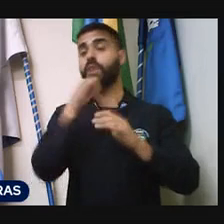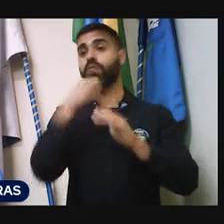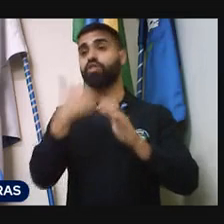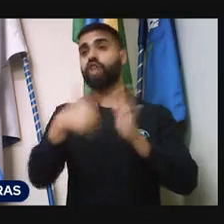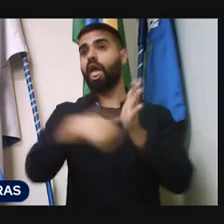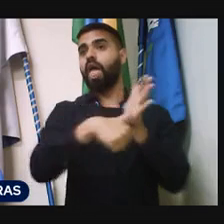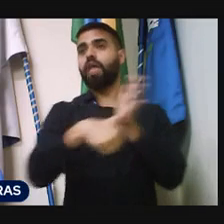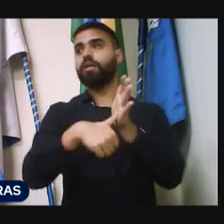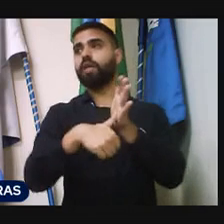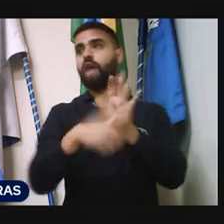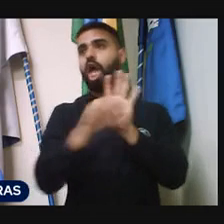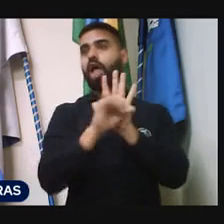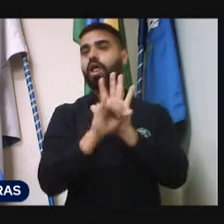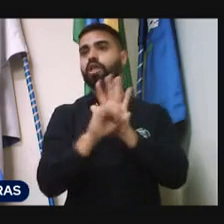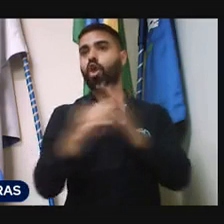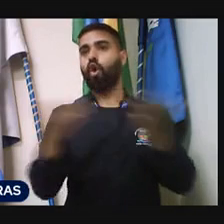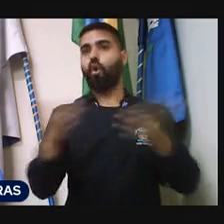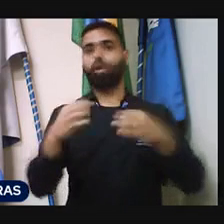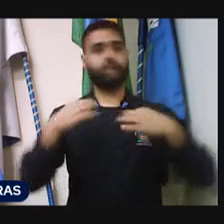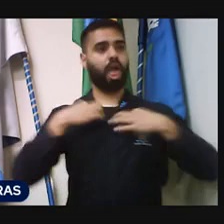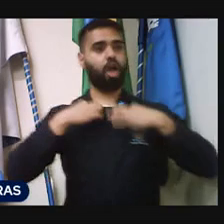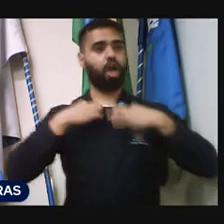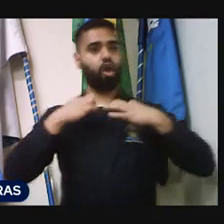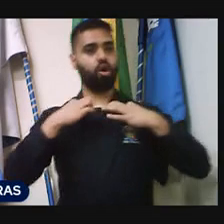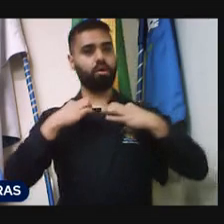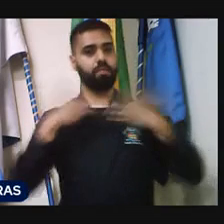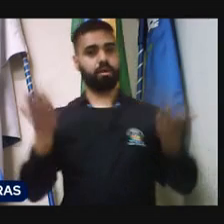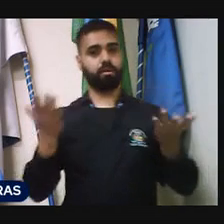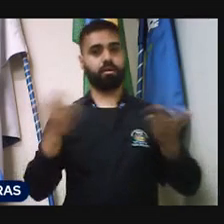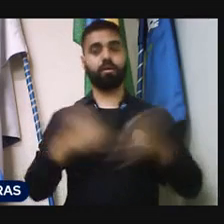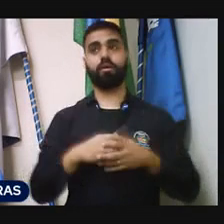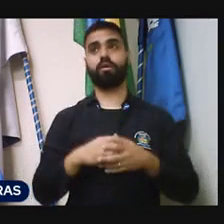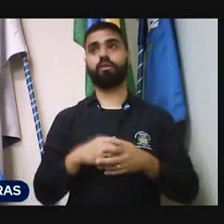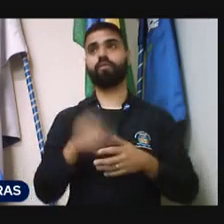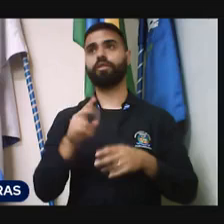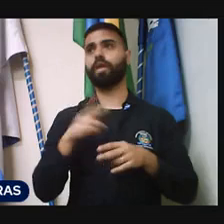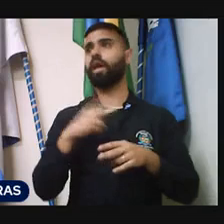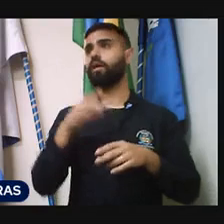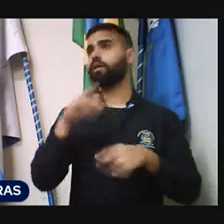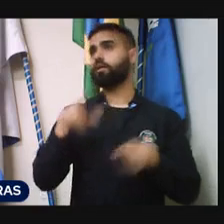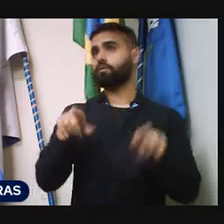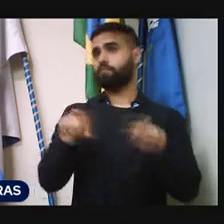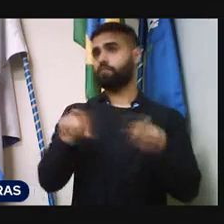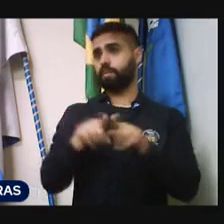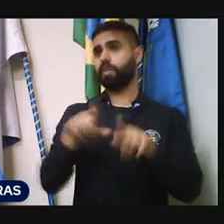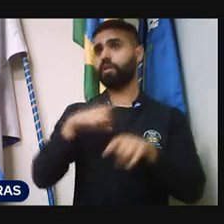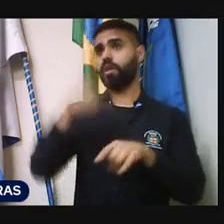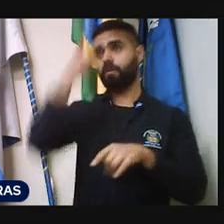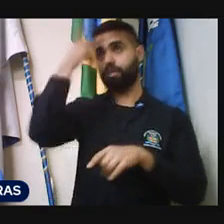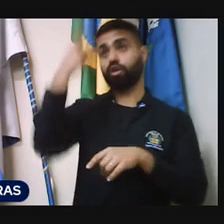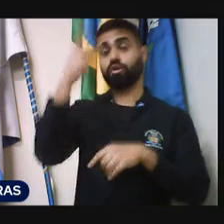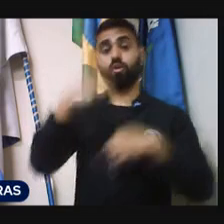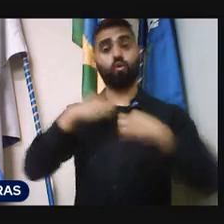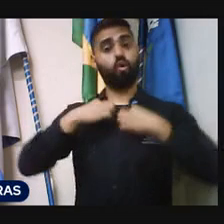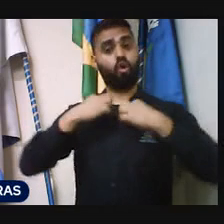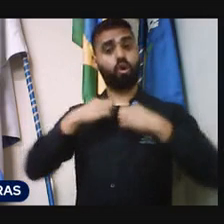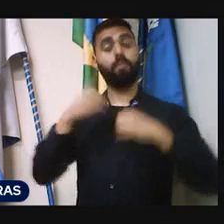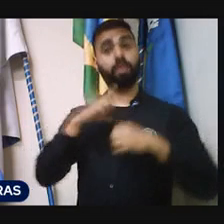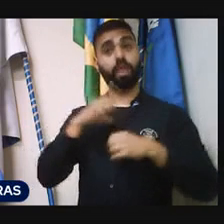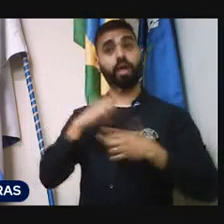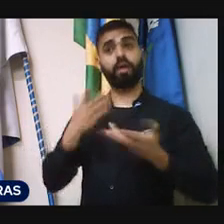rua como servidor o olho dele estão todos os formisado só deve ter um servidor de senhor lá uniformizados